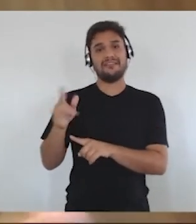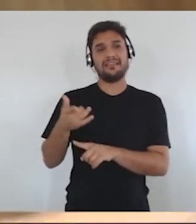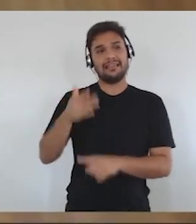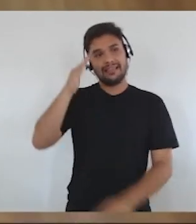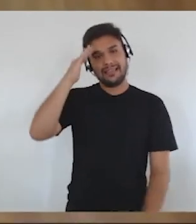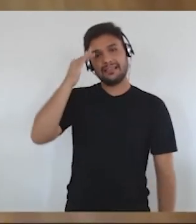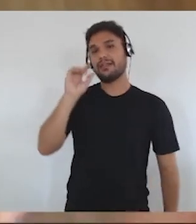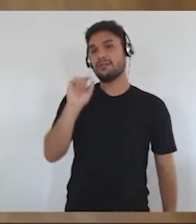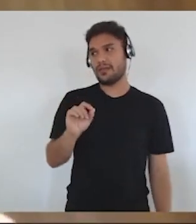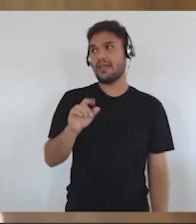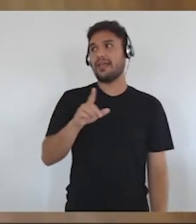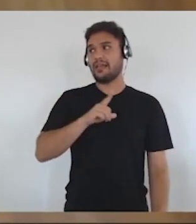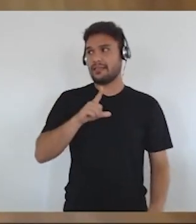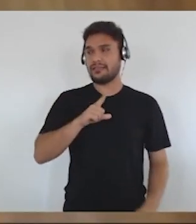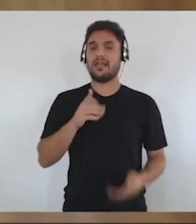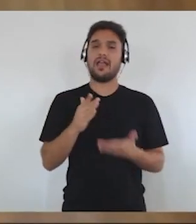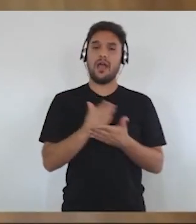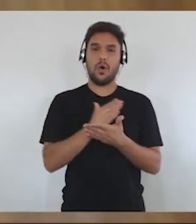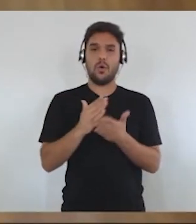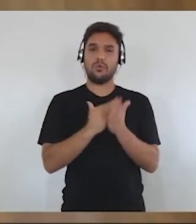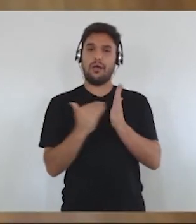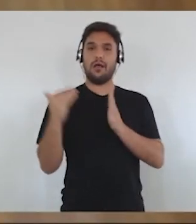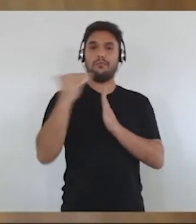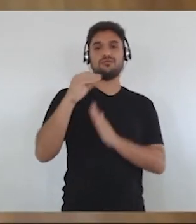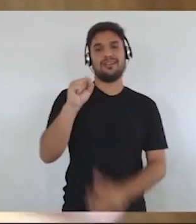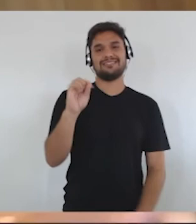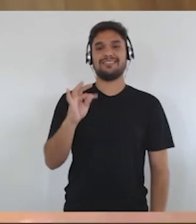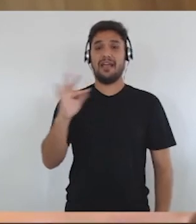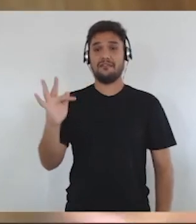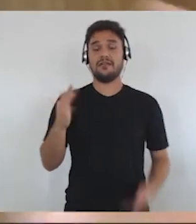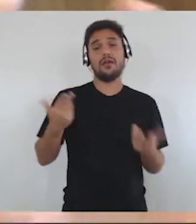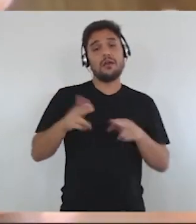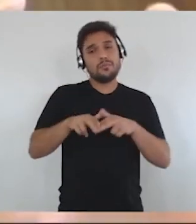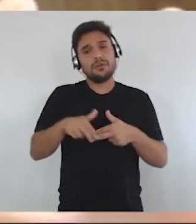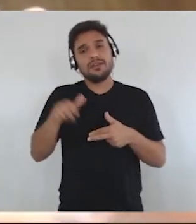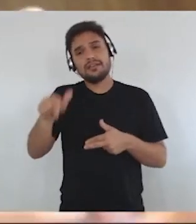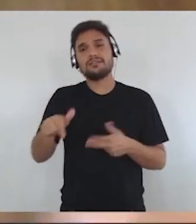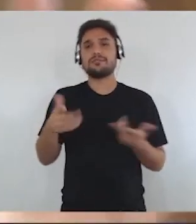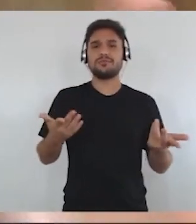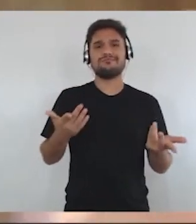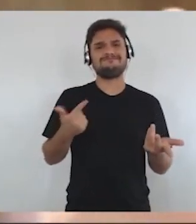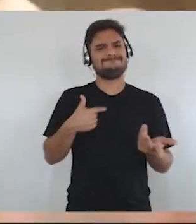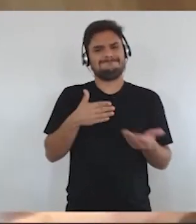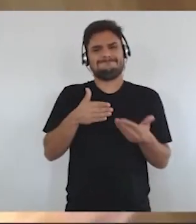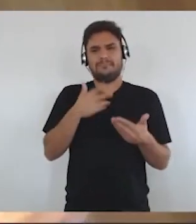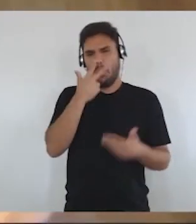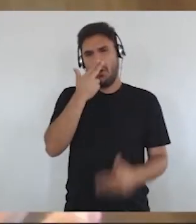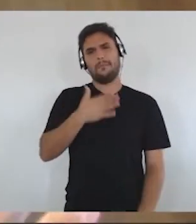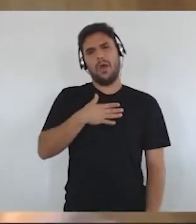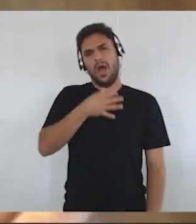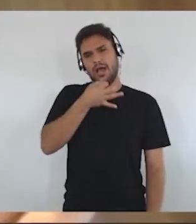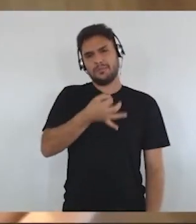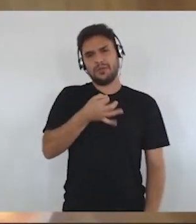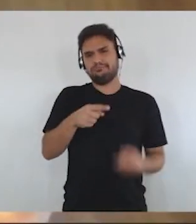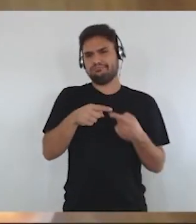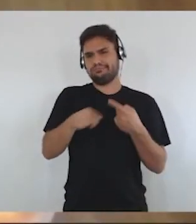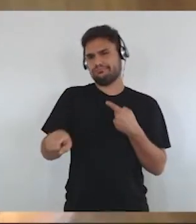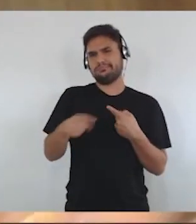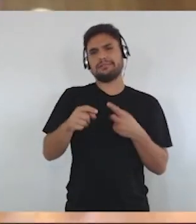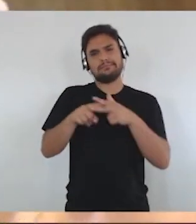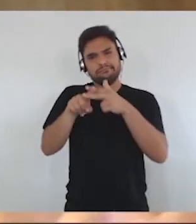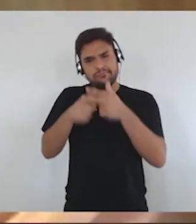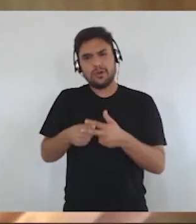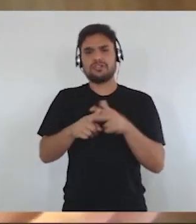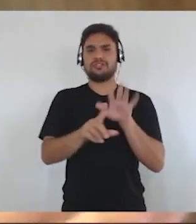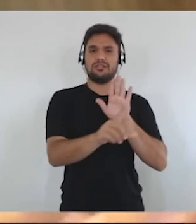na opinião pública que há algum tipo de abuso no Supremo Tribunal Federal. Então, isso é um paradoxo, essa é uma incoerência que precisa ser corrigida,